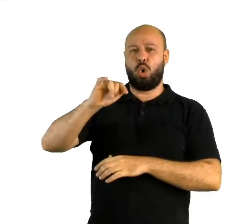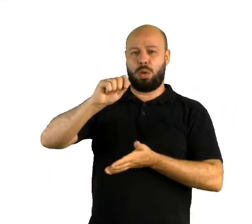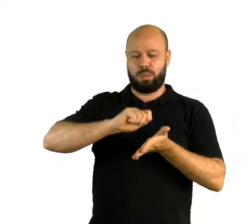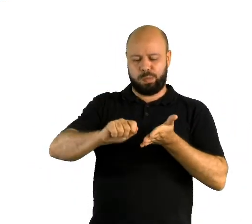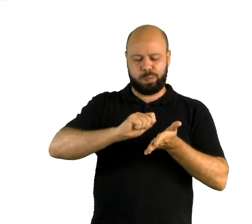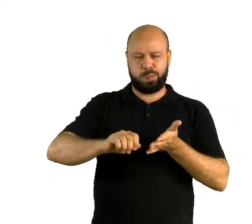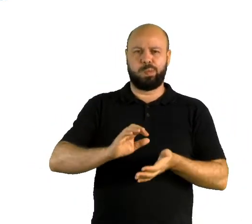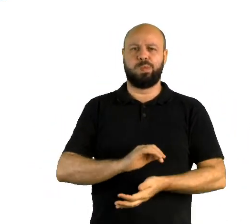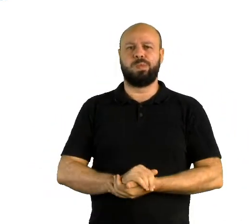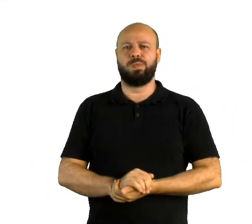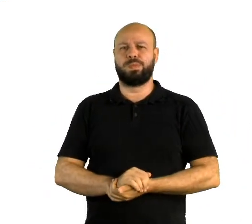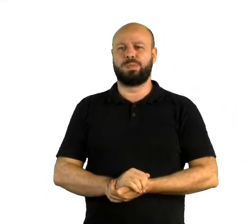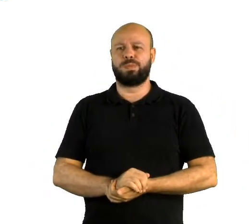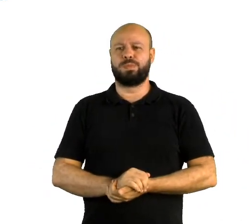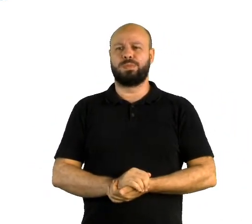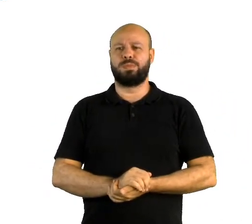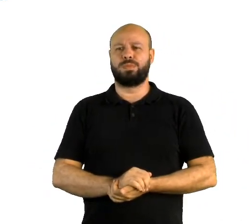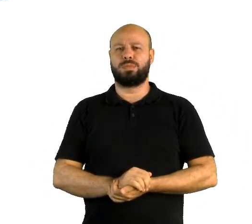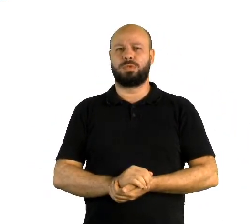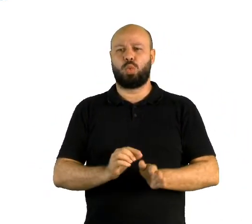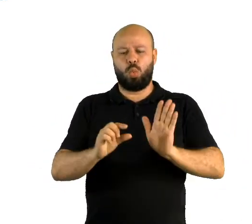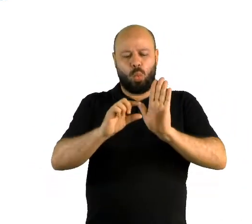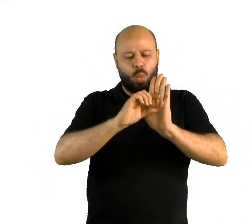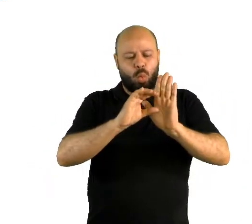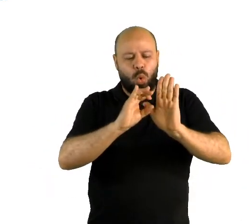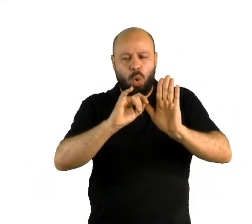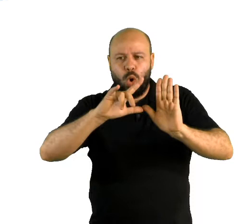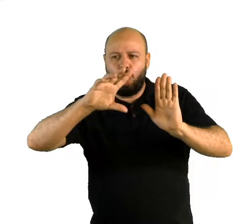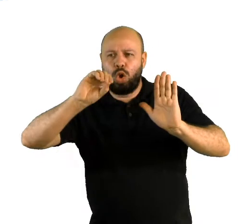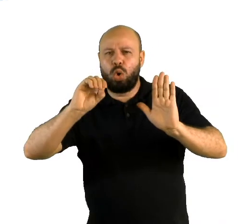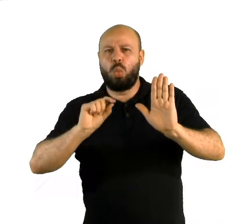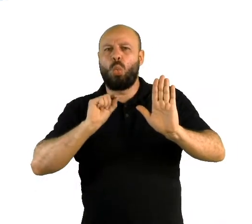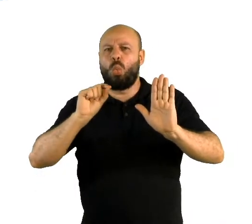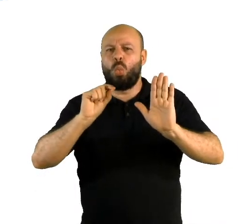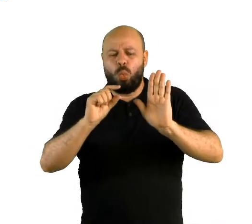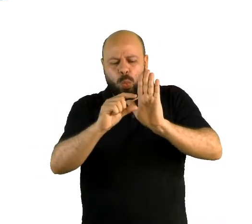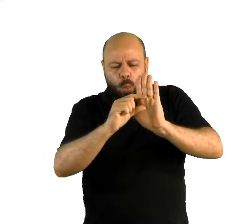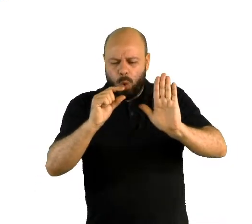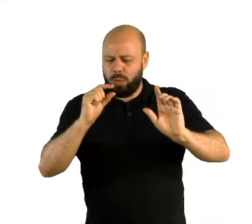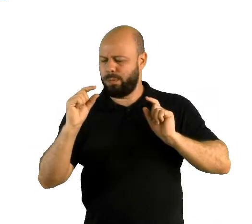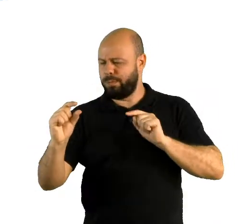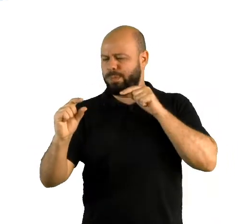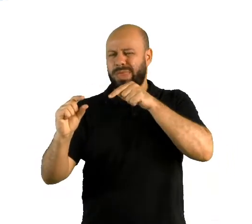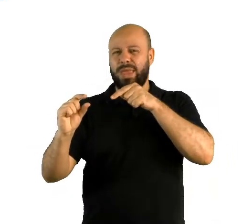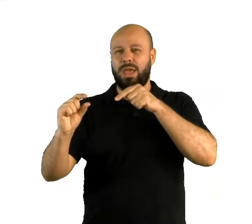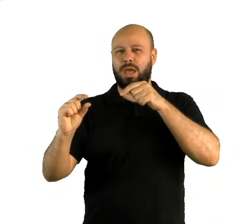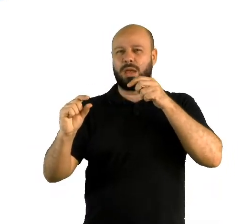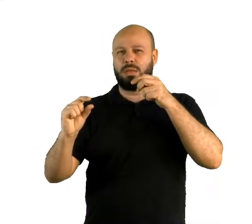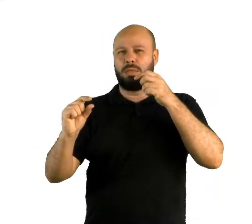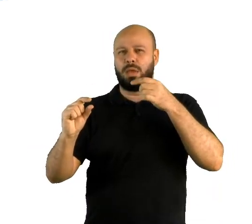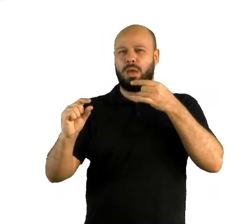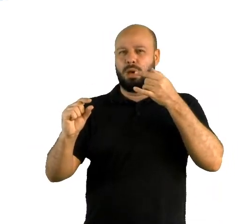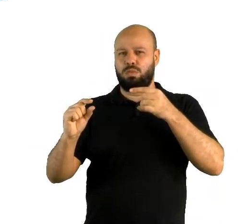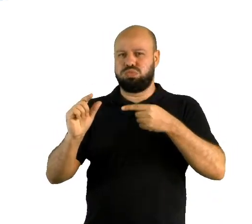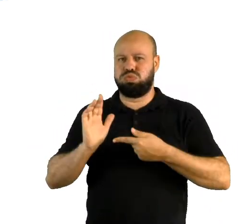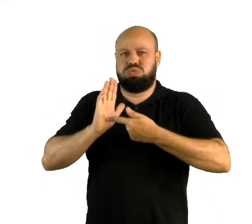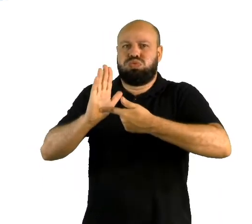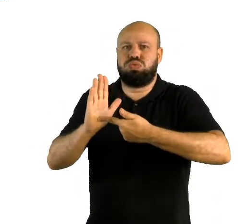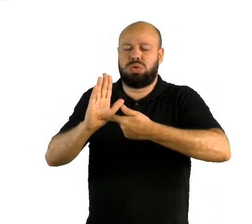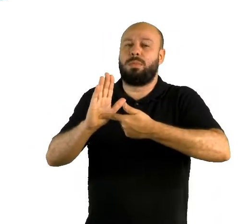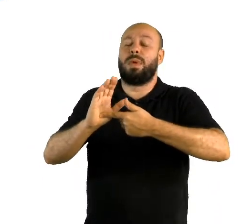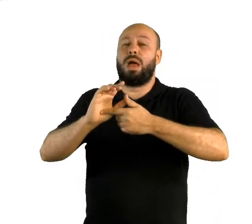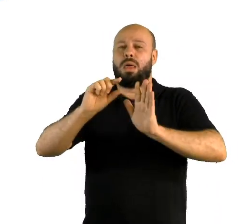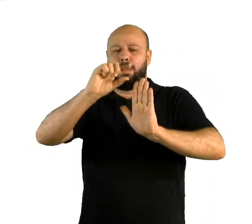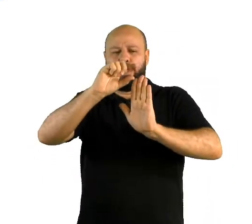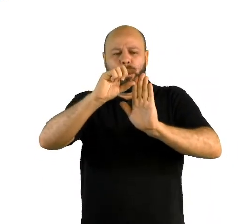olho, que é um fragmento retirado do texto, que normalmente vem em destaque após o